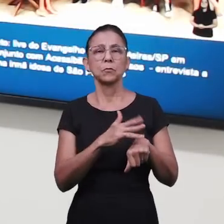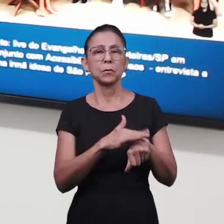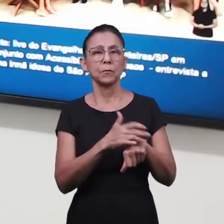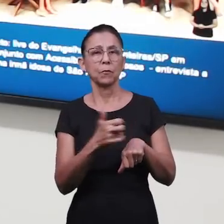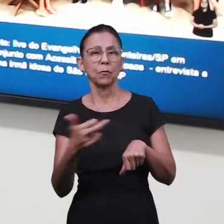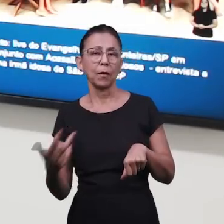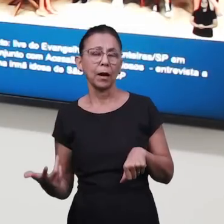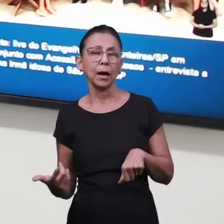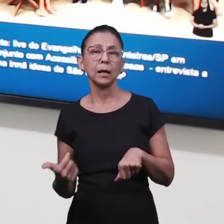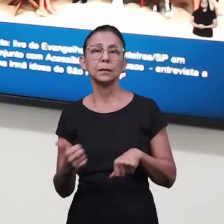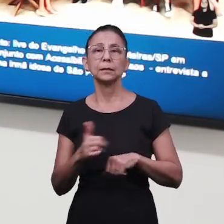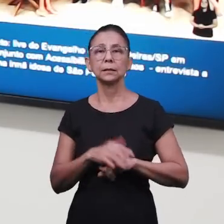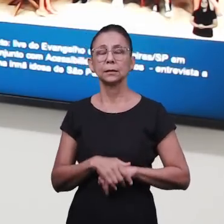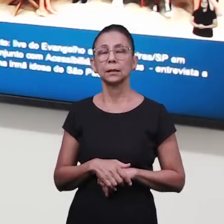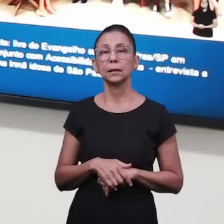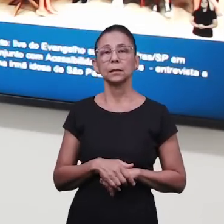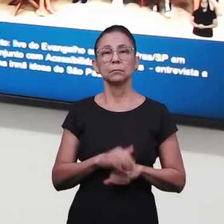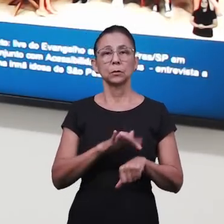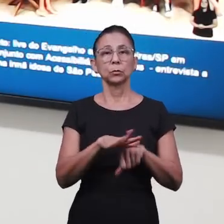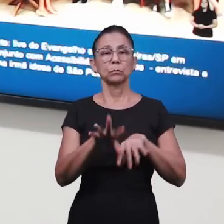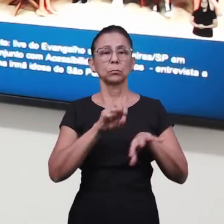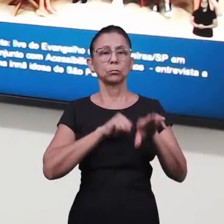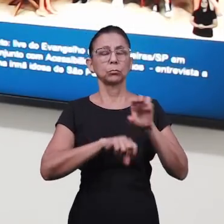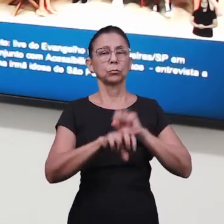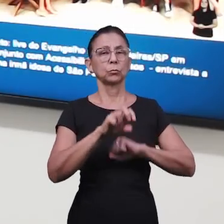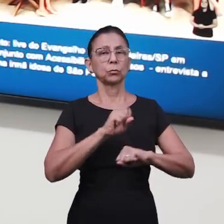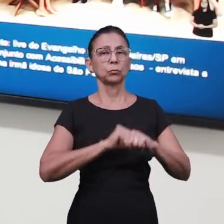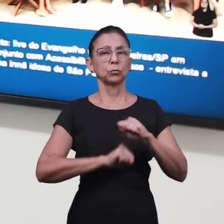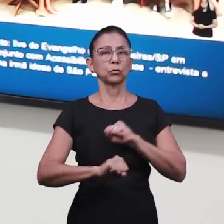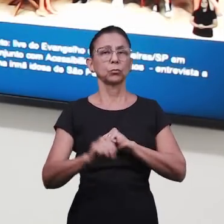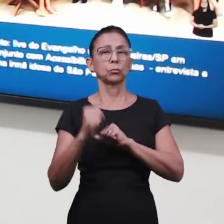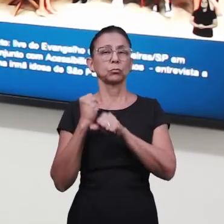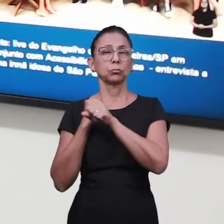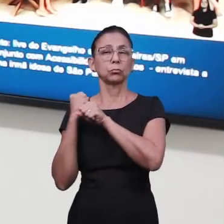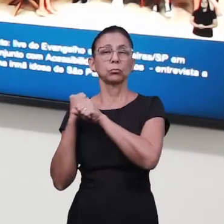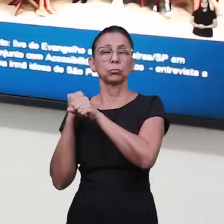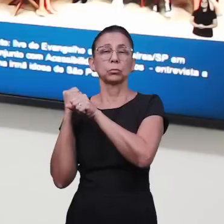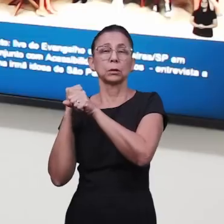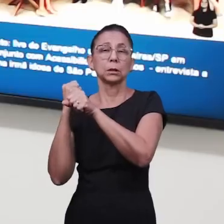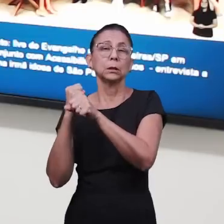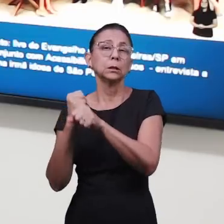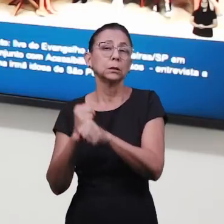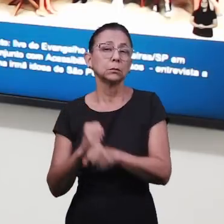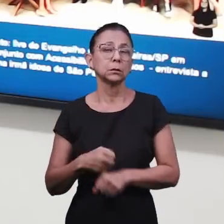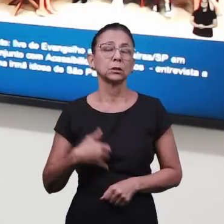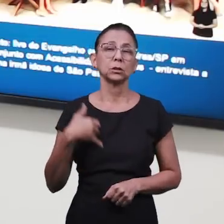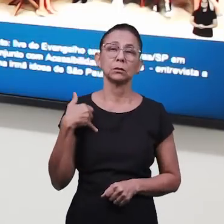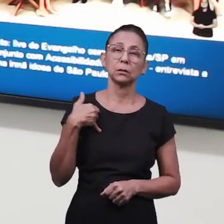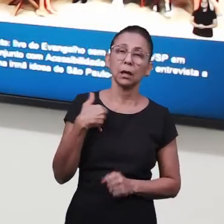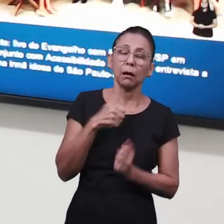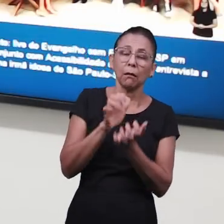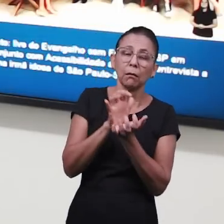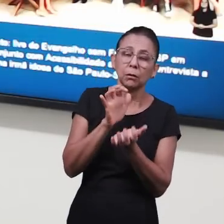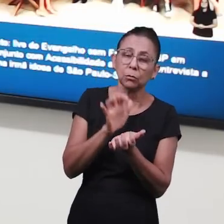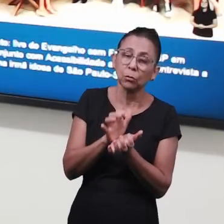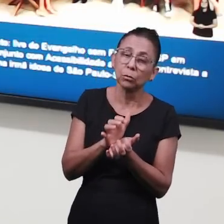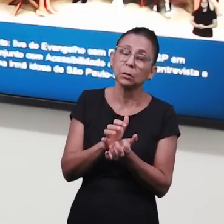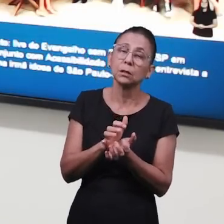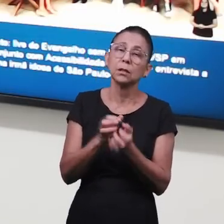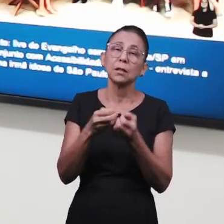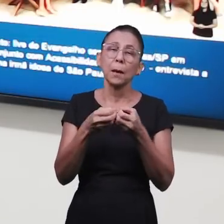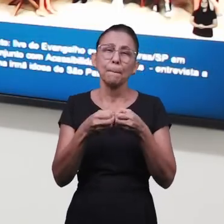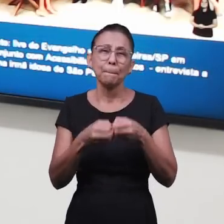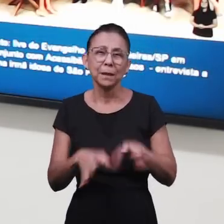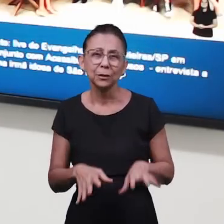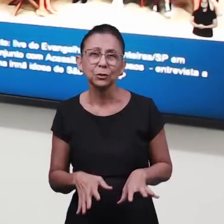diversas, doenças adquiridas, né, ao longo da idade, das comorbidades, e isso pode prejudicar a compreensão